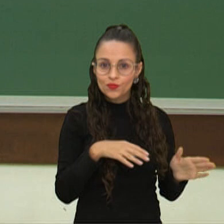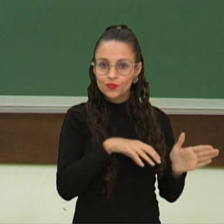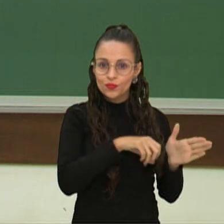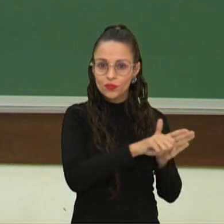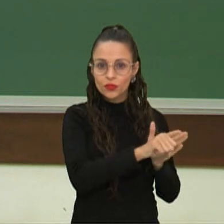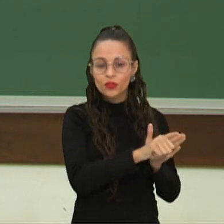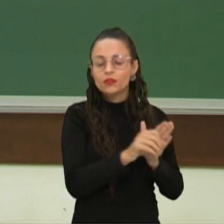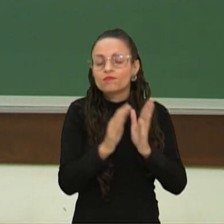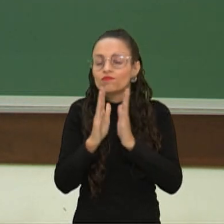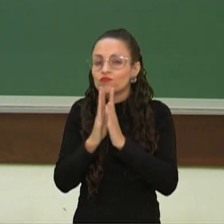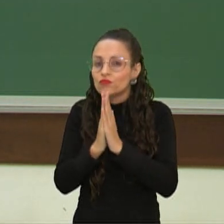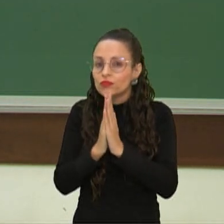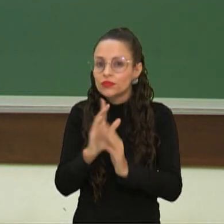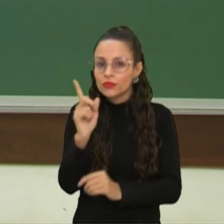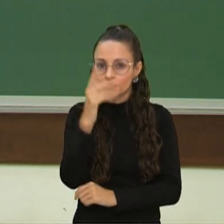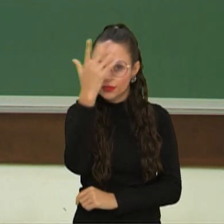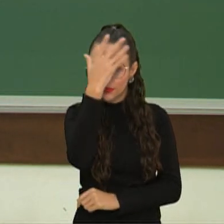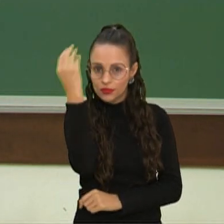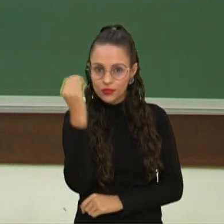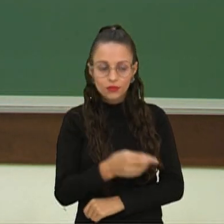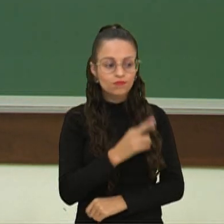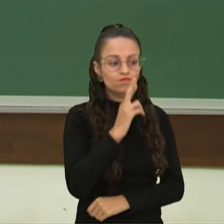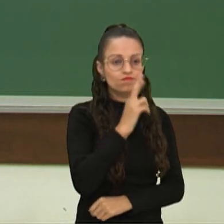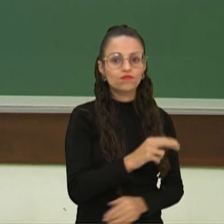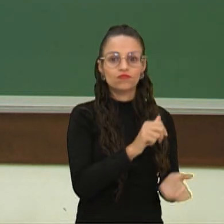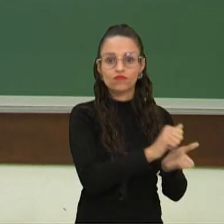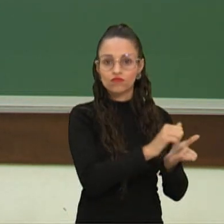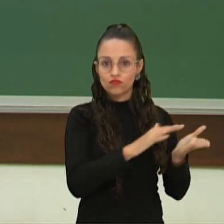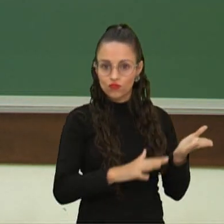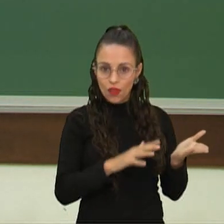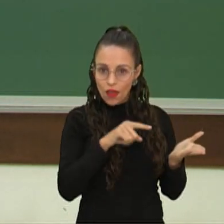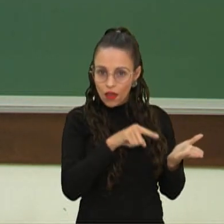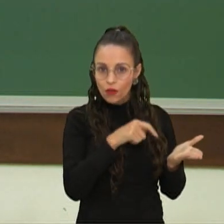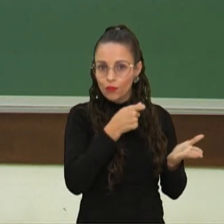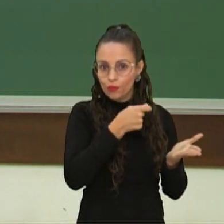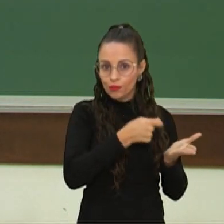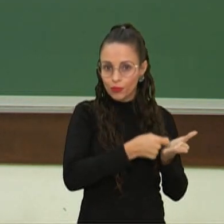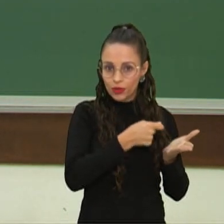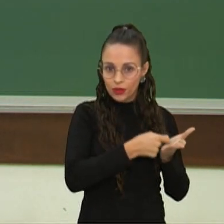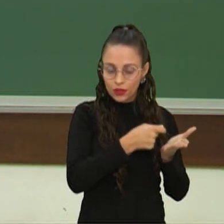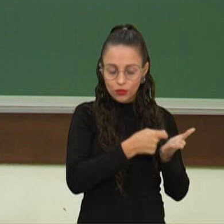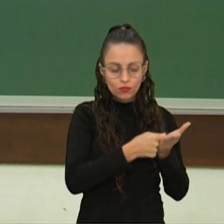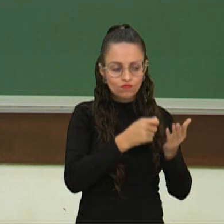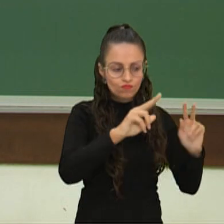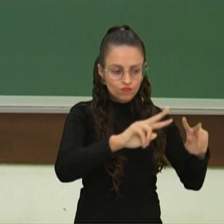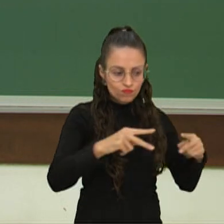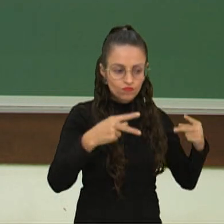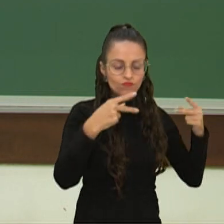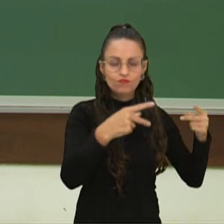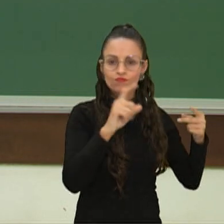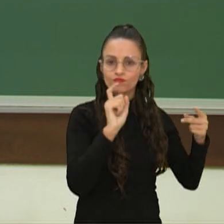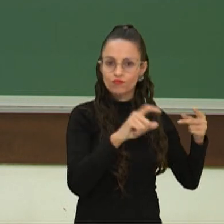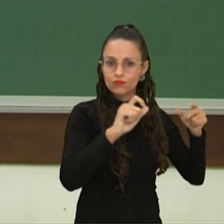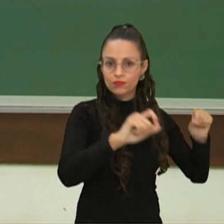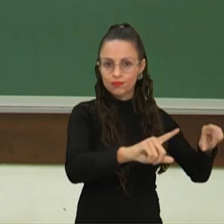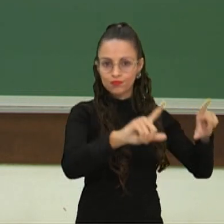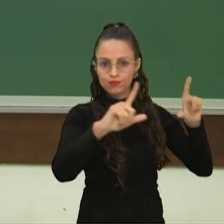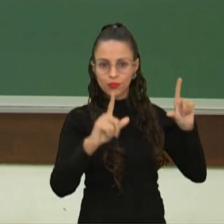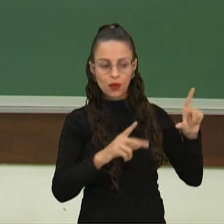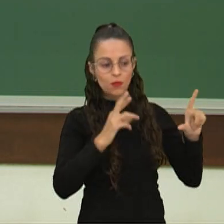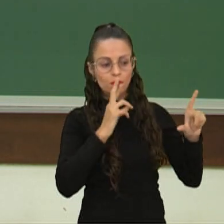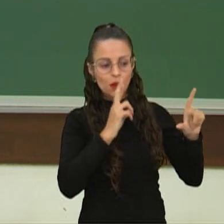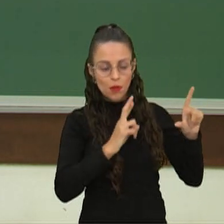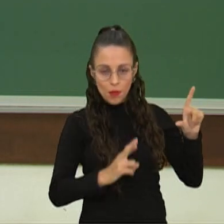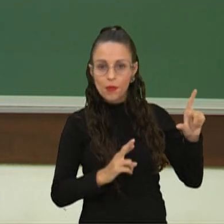não esqueçam, por favor, de fazer aquela atividade que aparece lá como obrigatória. Fez a atividade e enviou, automaticamente a